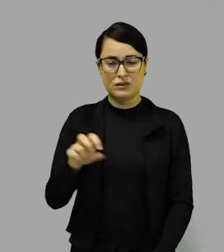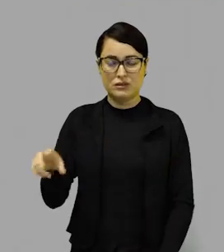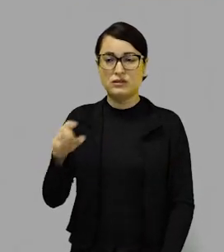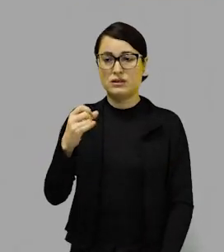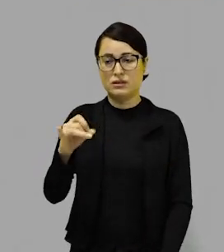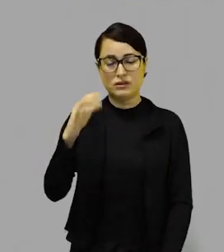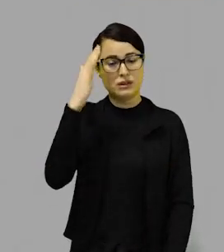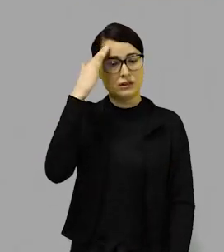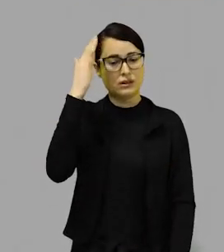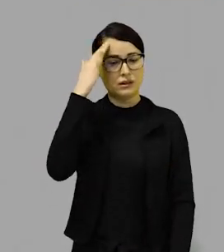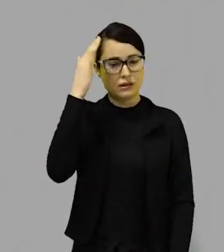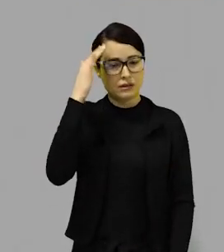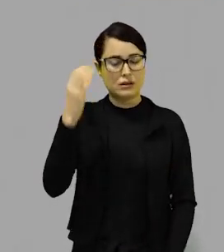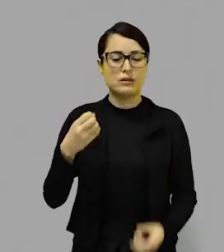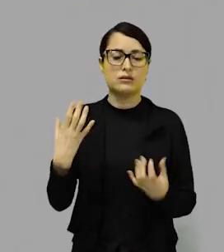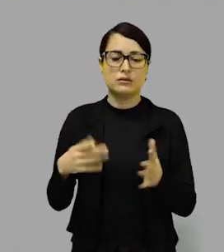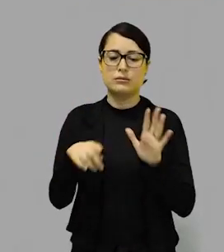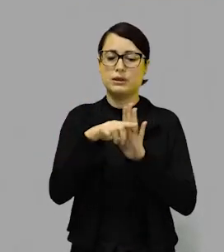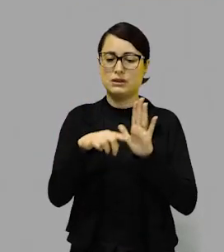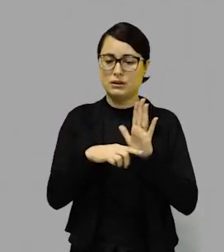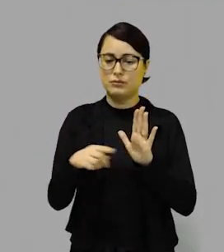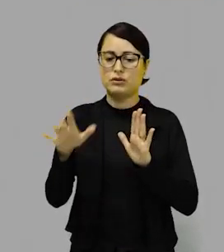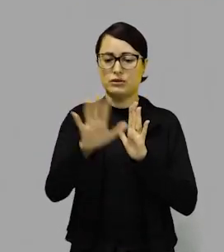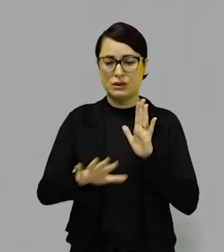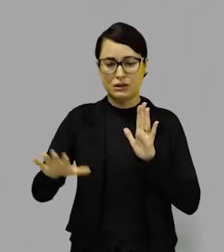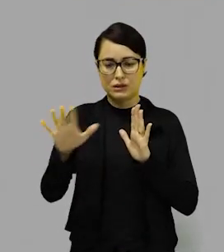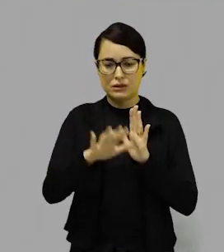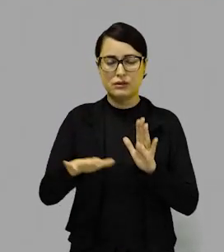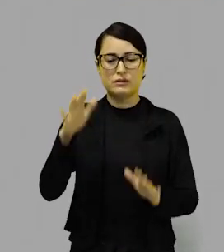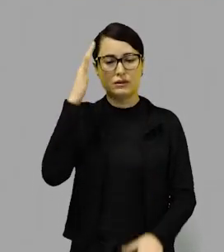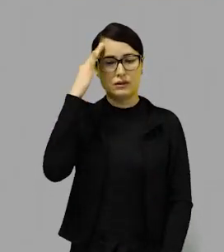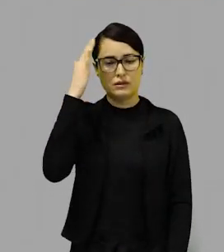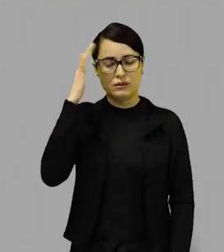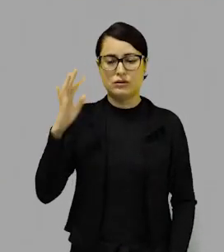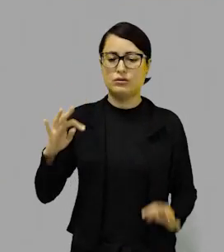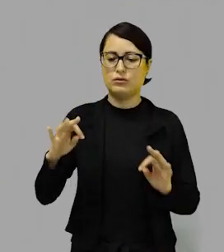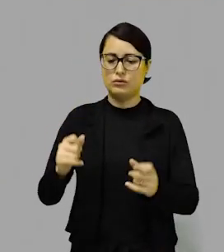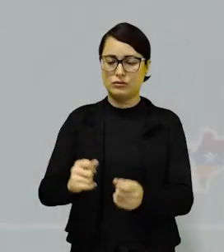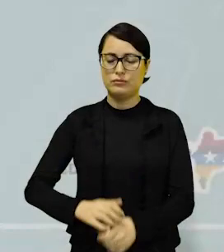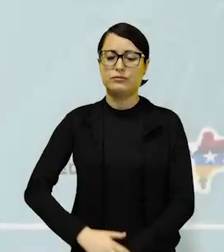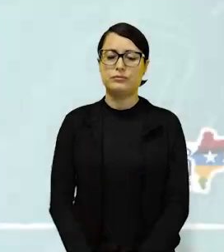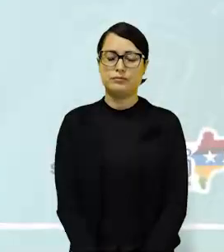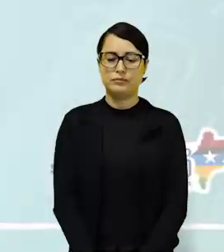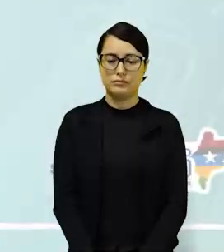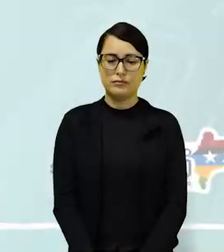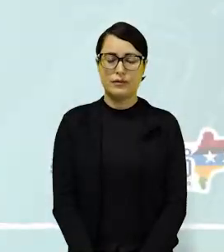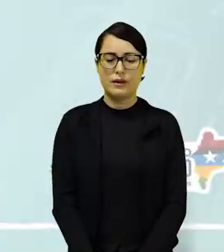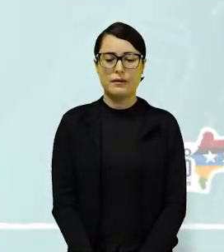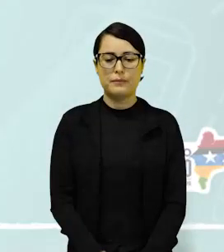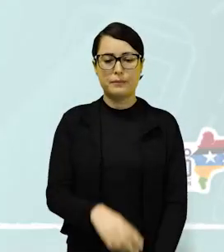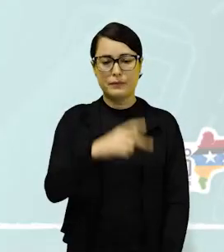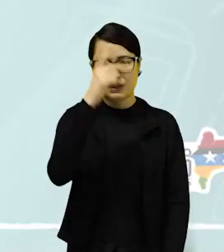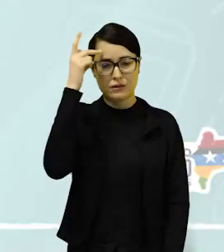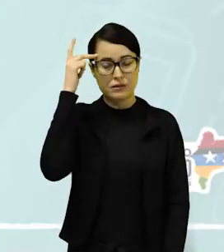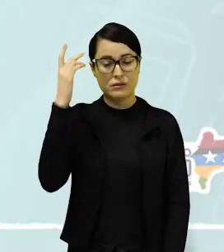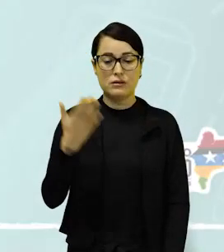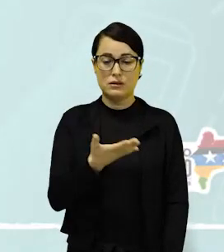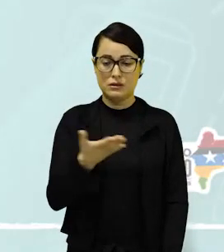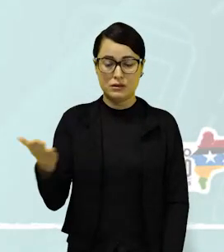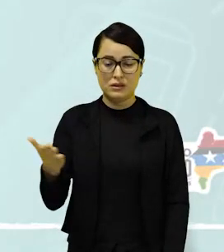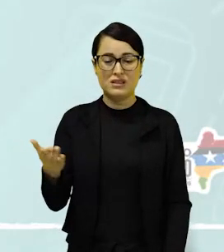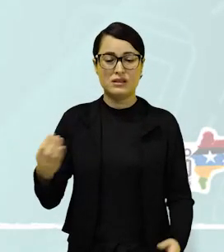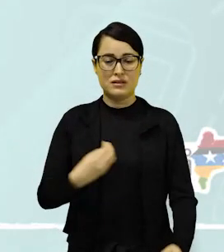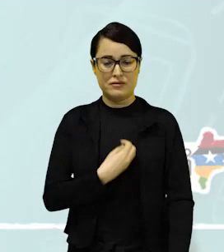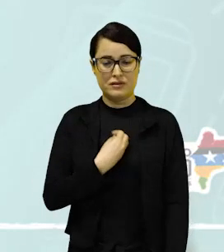vírus, você vai entender o princípio geral, né, de reprodução de todos eles. Pessoal, atualmente nós estamos